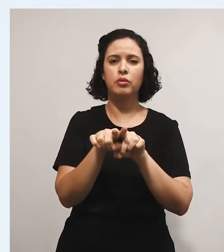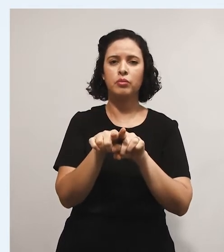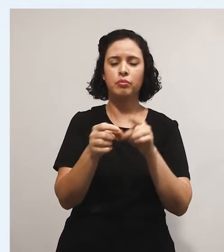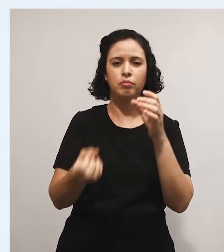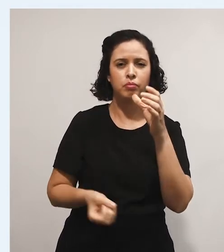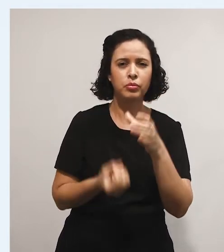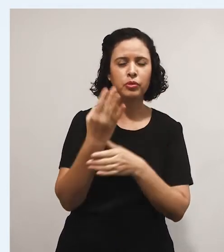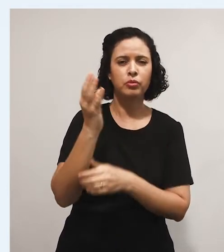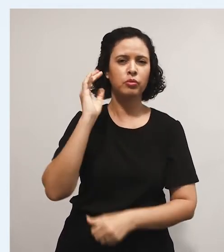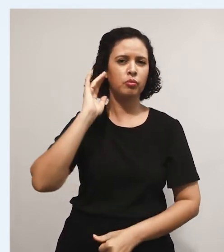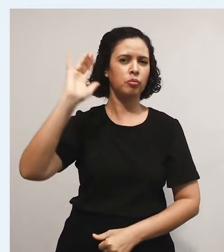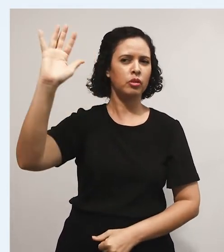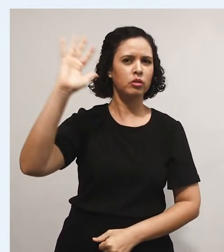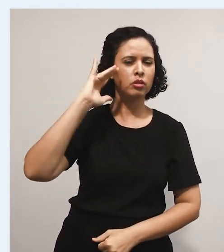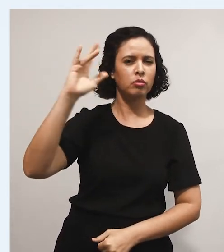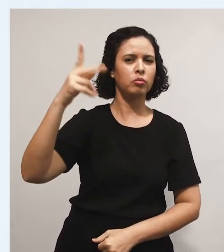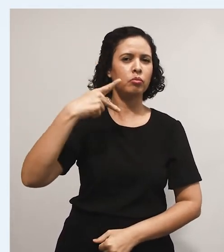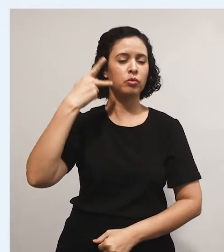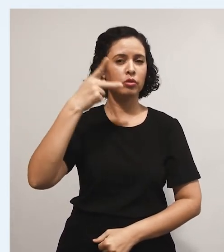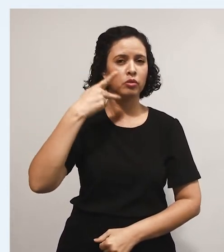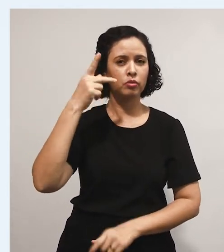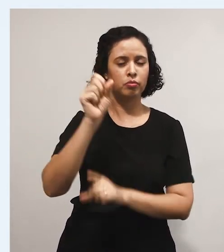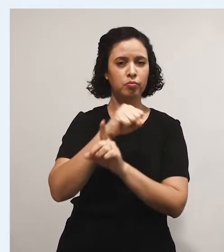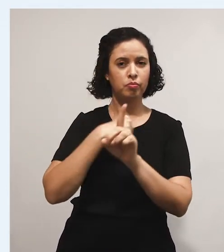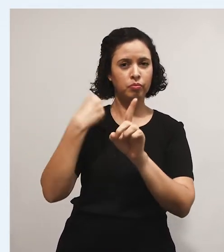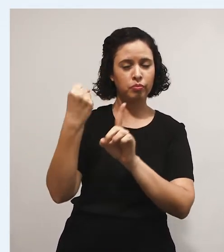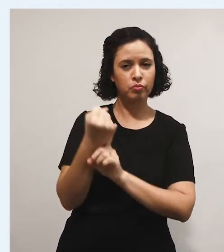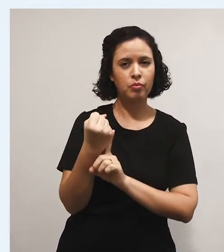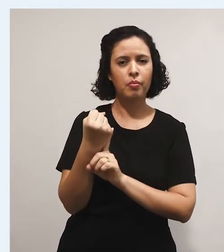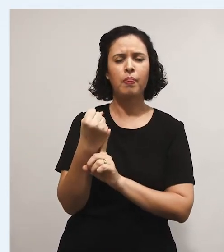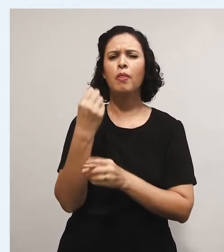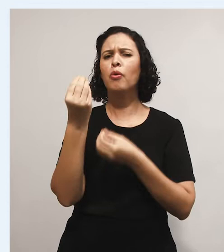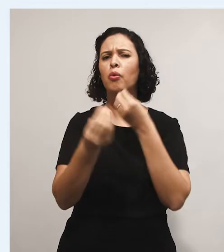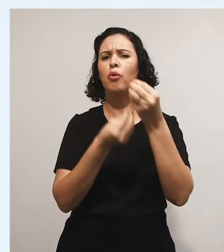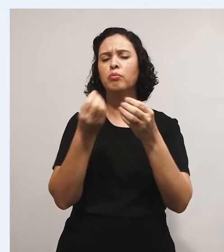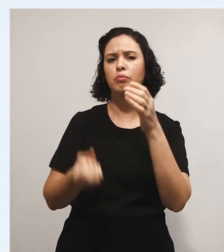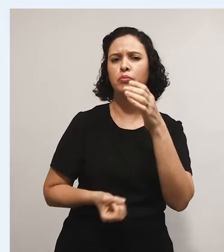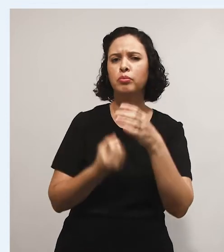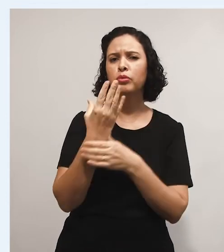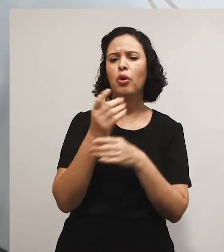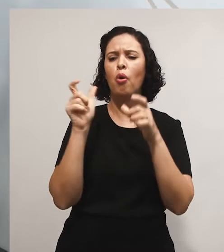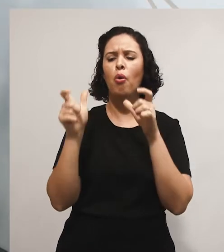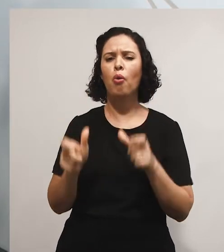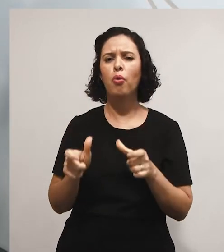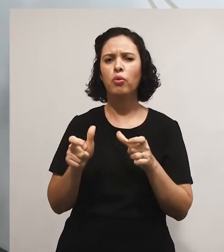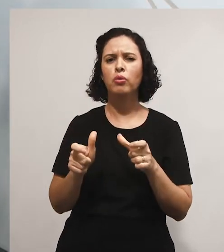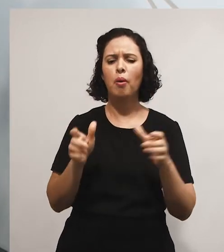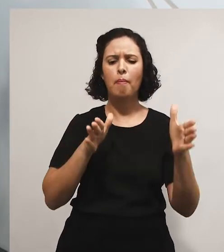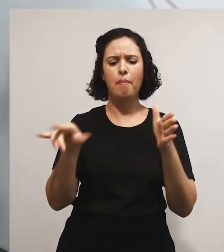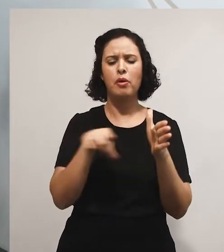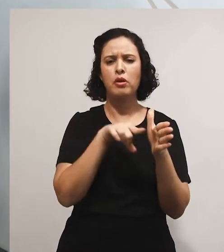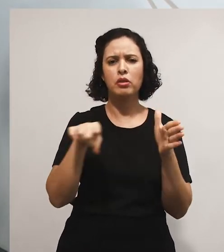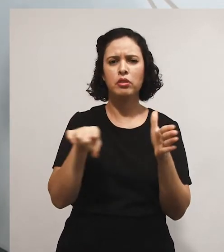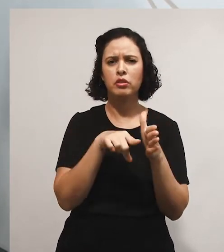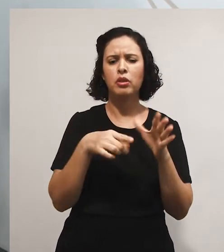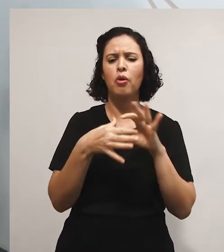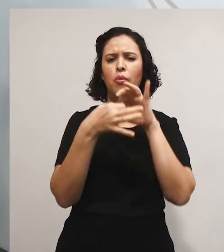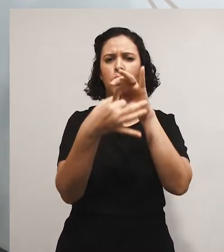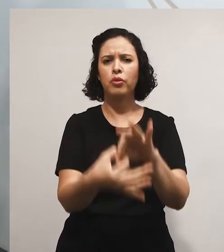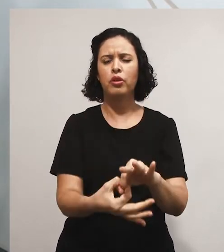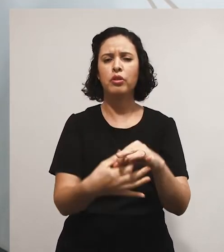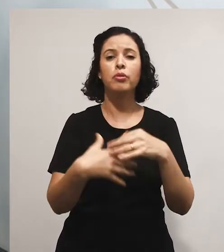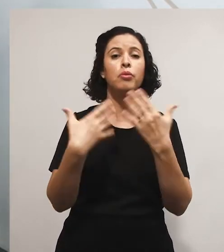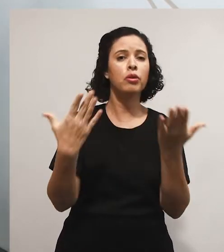né, do pensamento político socialista. Como é que o socialismo surgiu, onde surgiu, quando surgiu, em que contexto